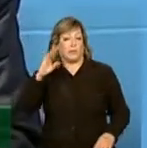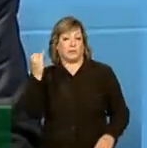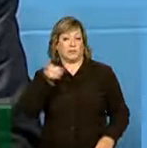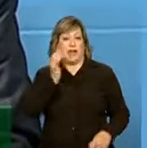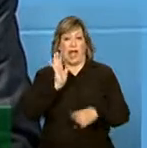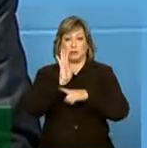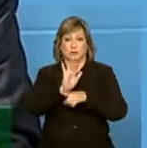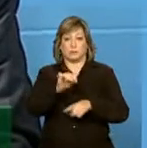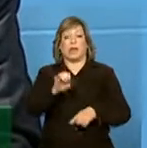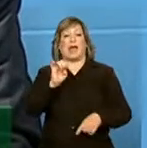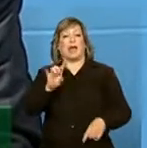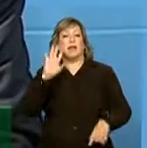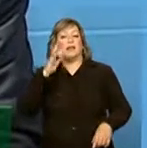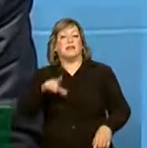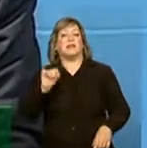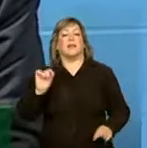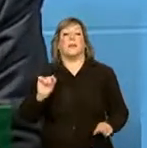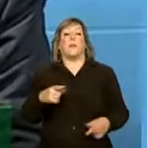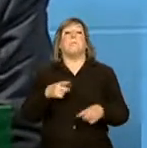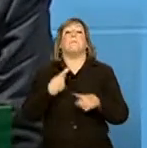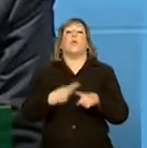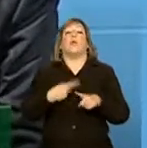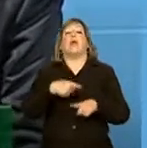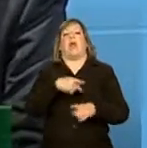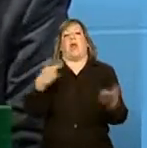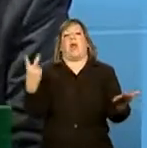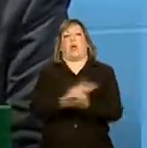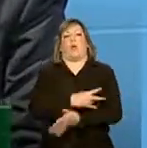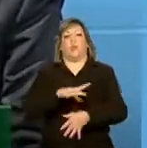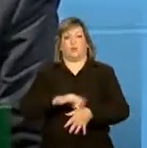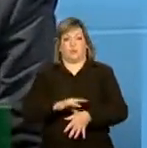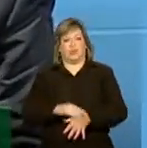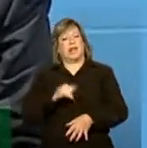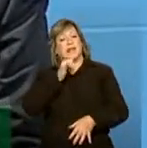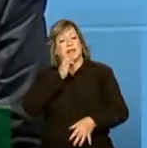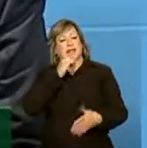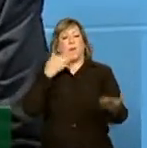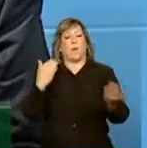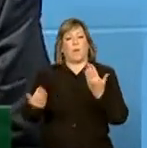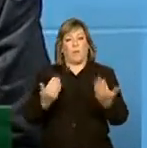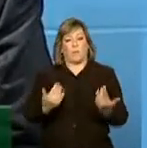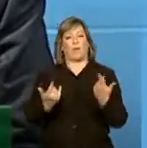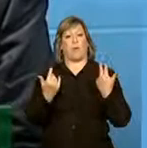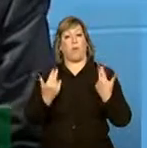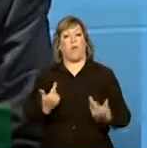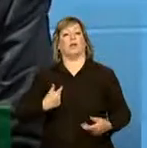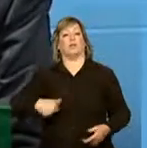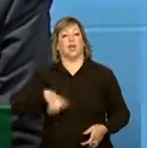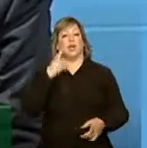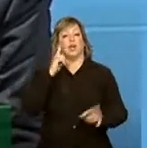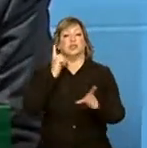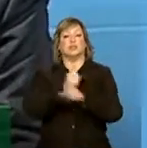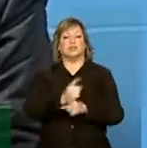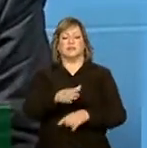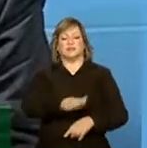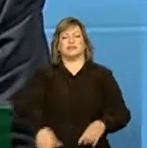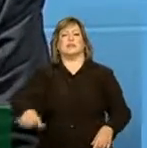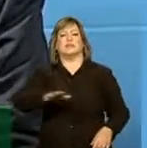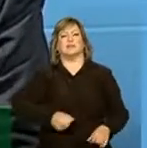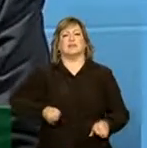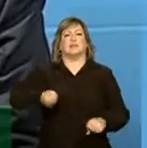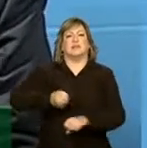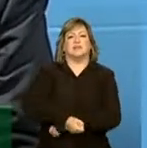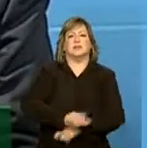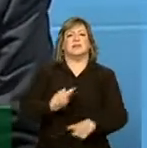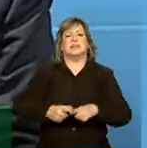ajudar é definir as causas da doença. Nessa perspectiva, encontramos a exploração das crianças como